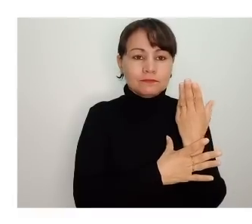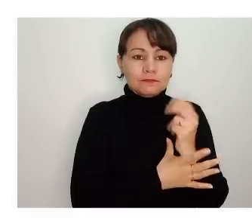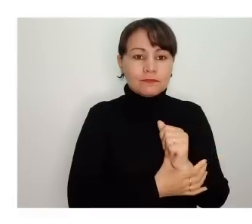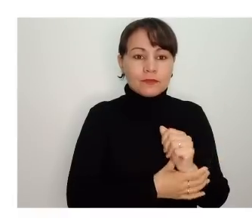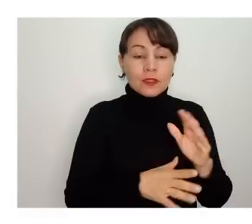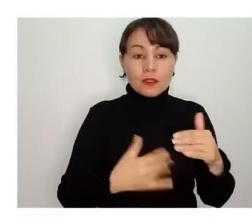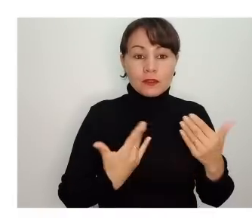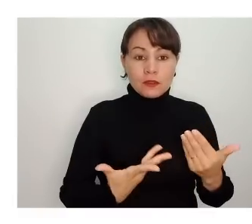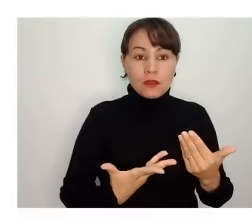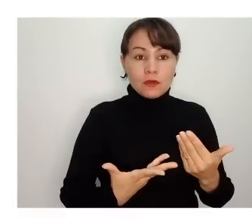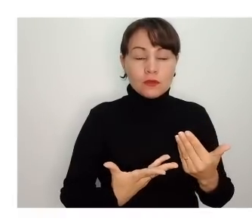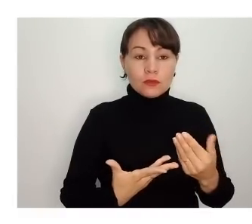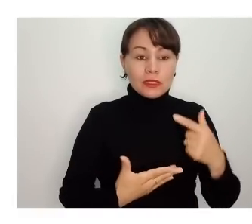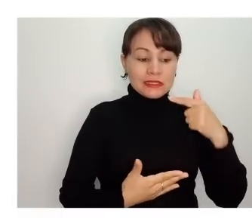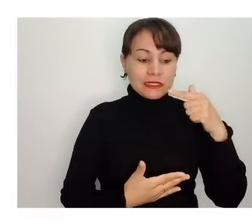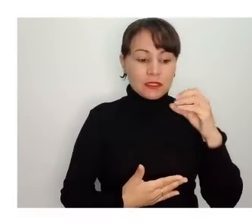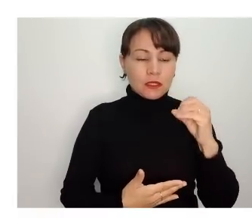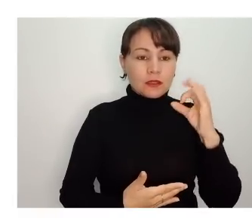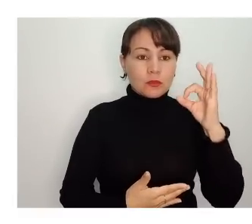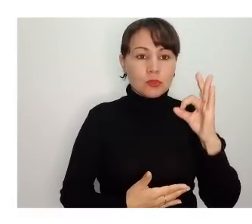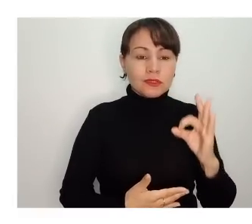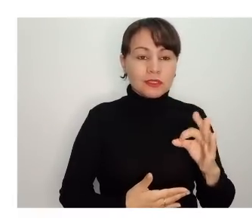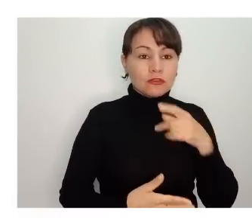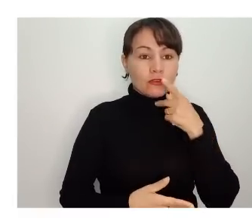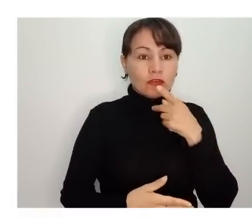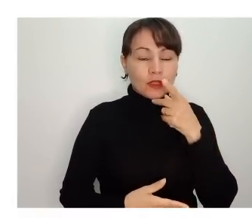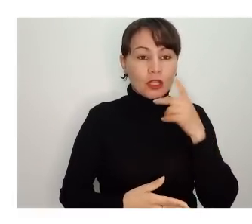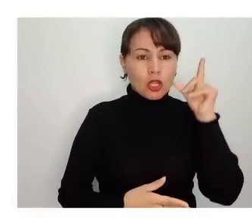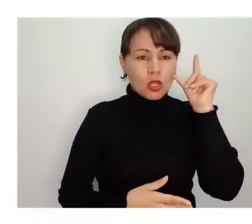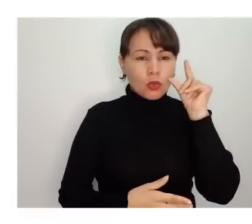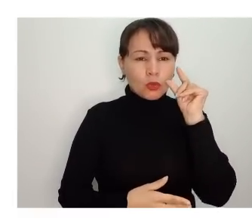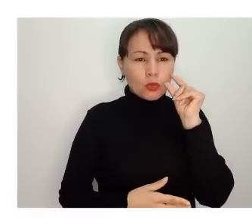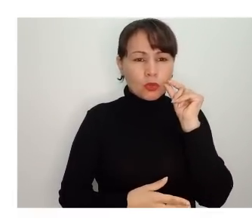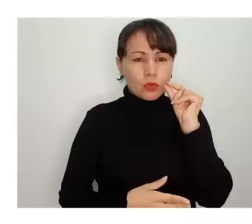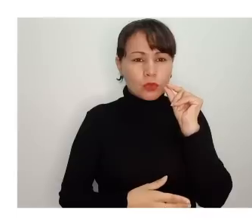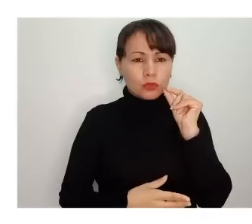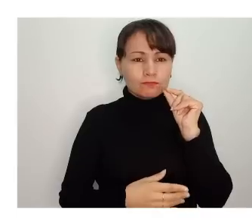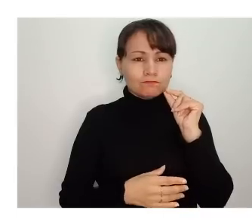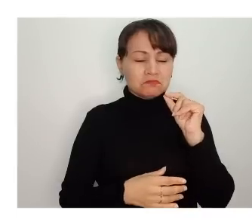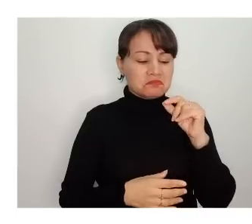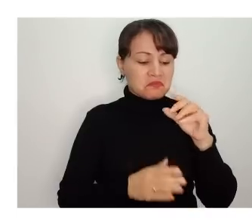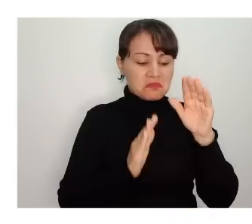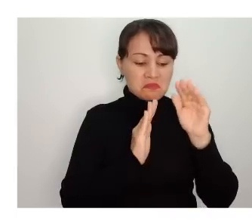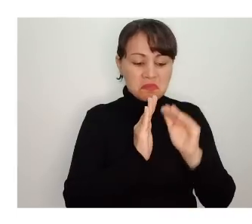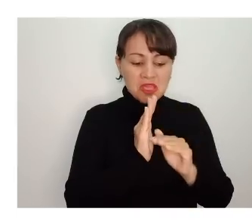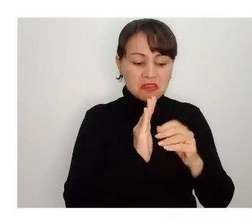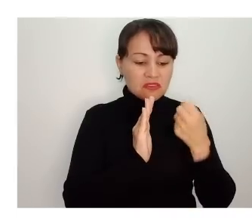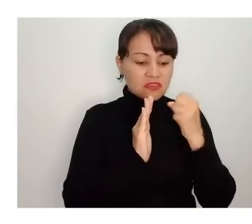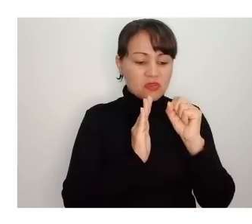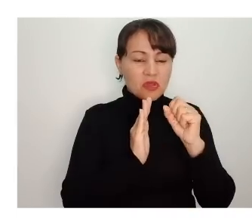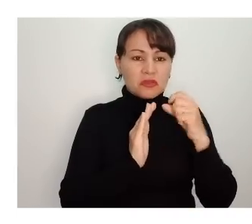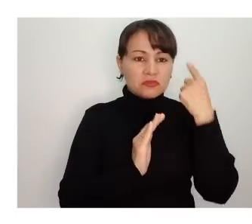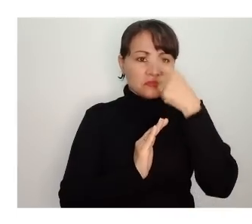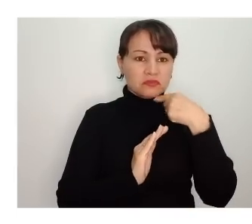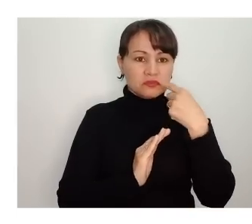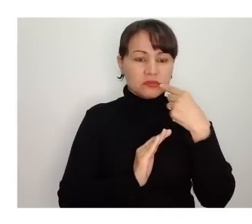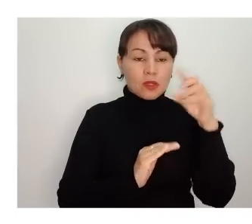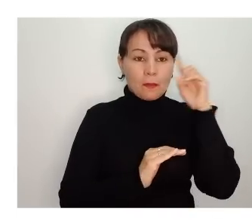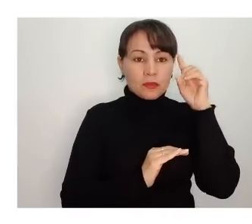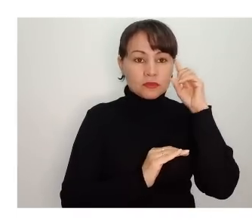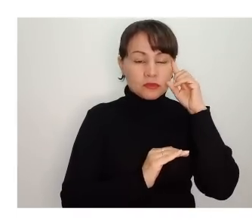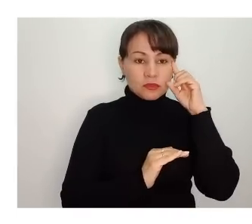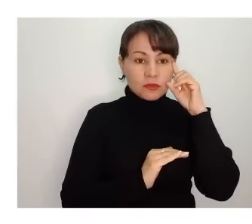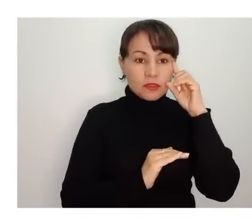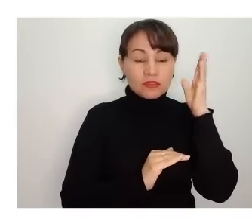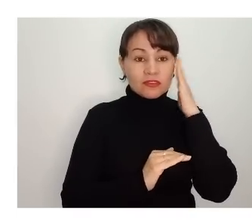E, então, 70% relataram dormir menos do que 8 horas por dia. E a gente sabe